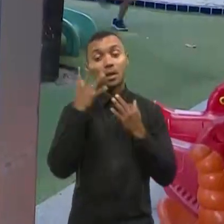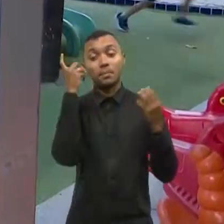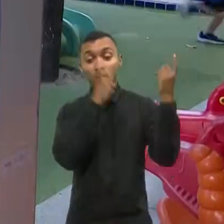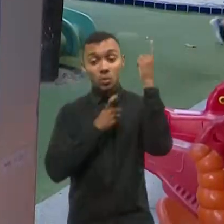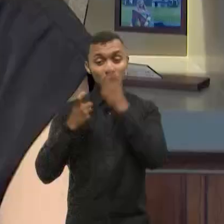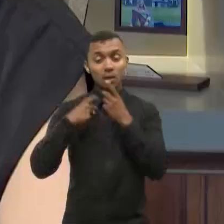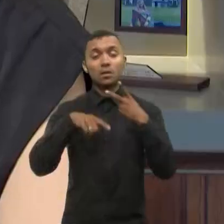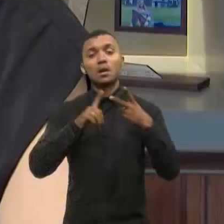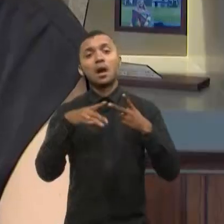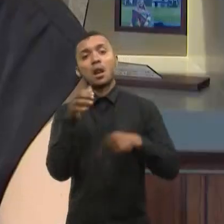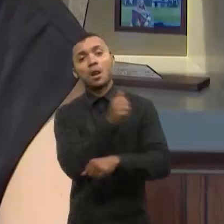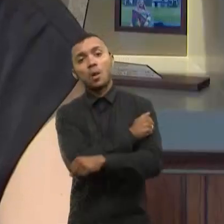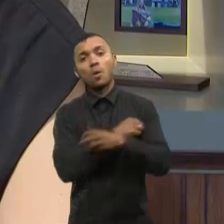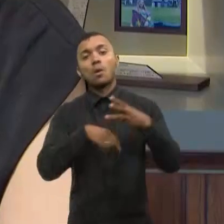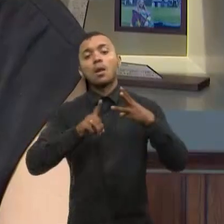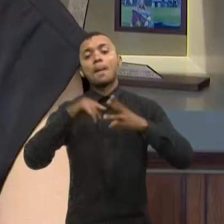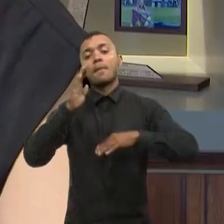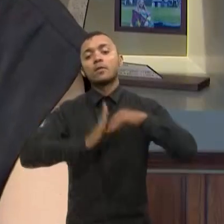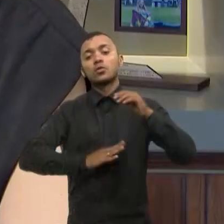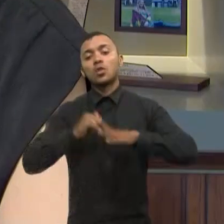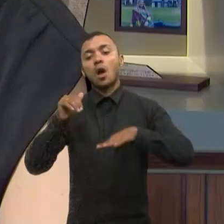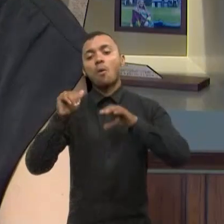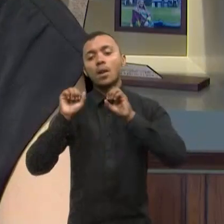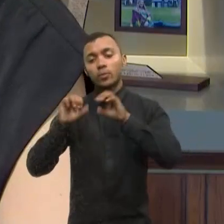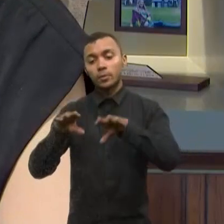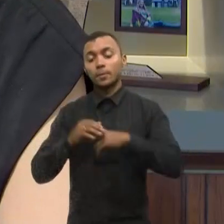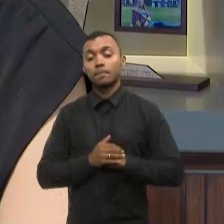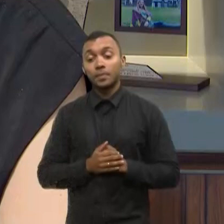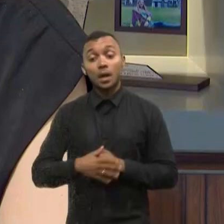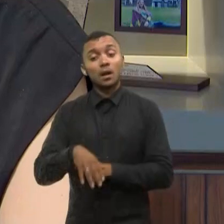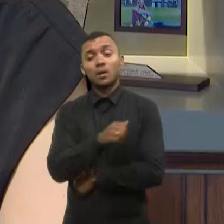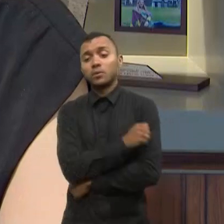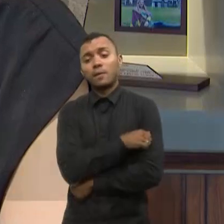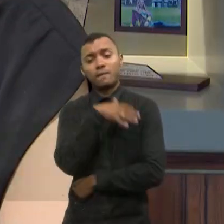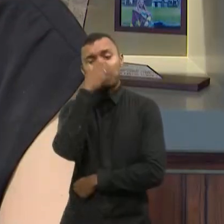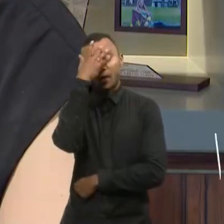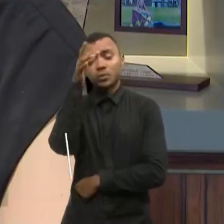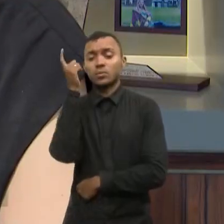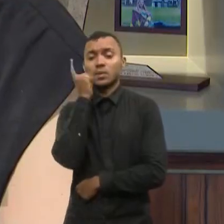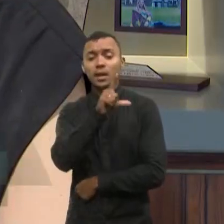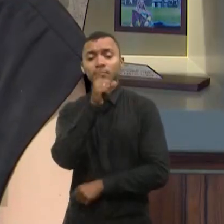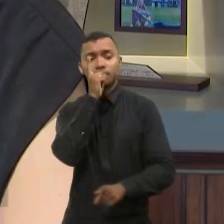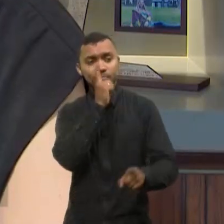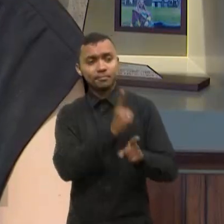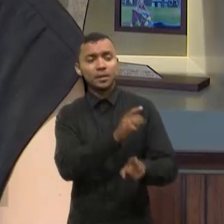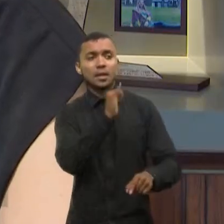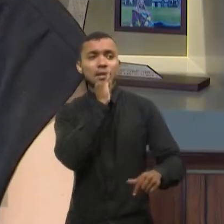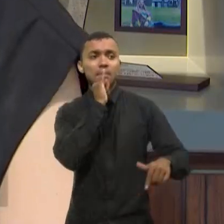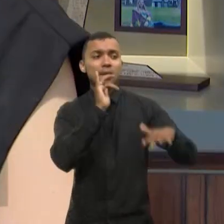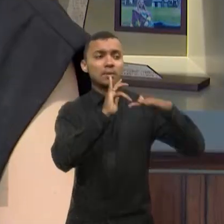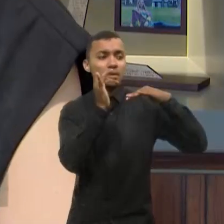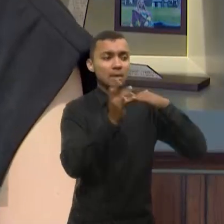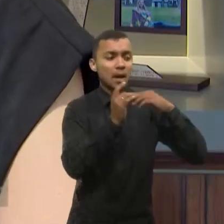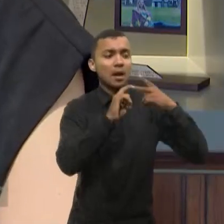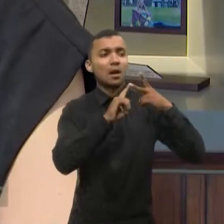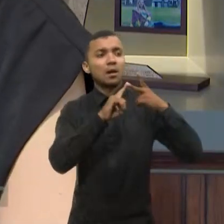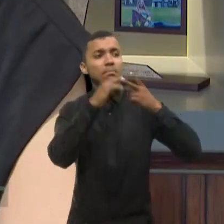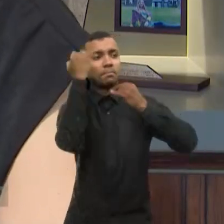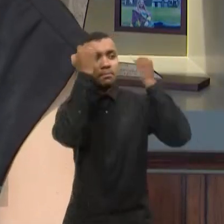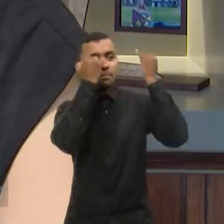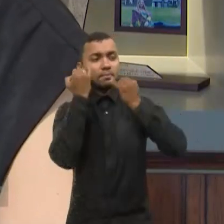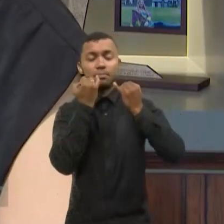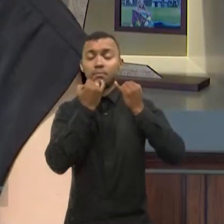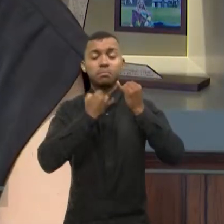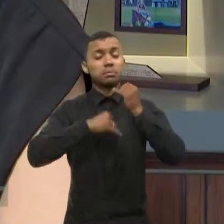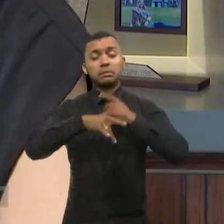profissionais da educação. As crianças e adolescentes vão ter acesso de inúmeras formas, pelas redes sociais, pela internet, de informações as mais